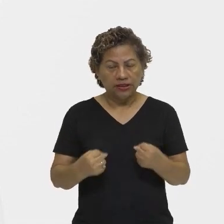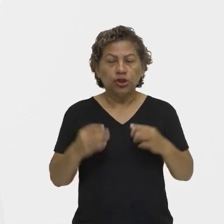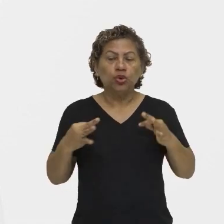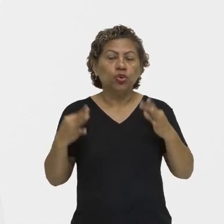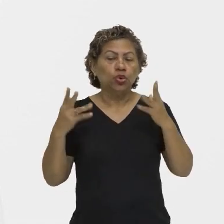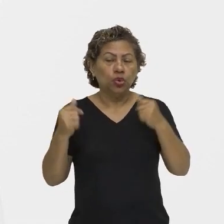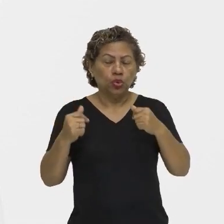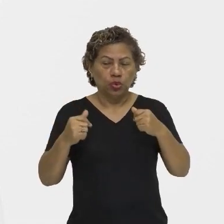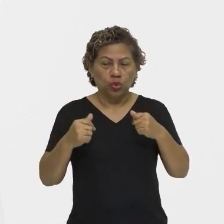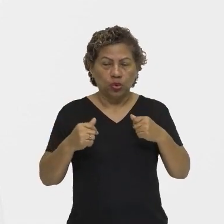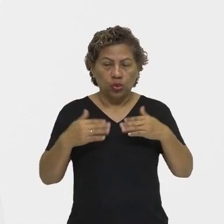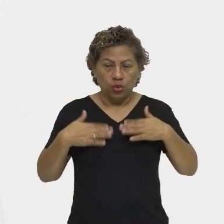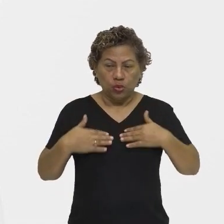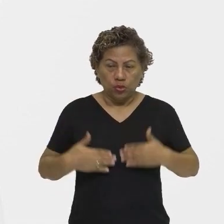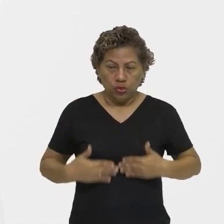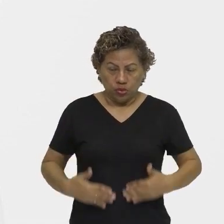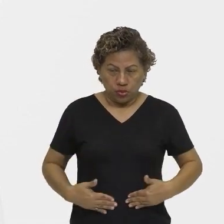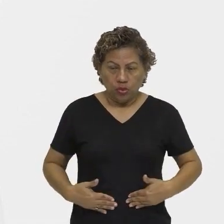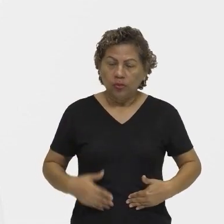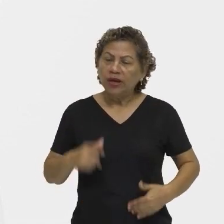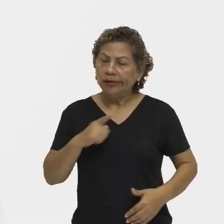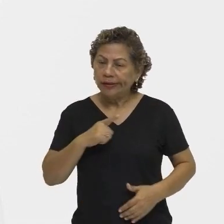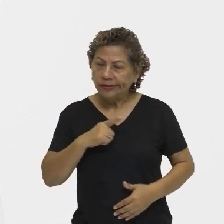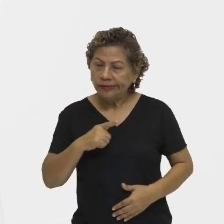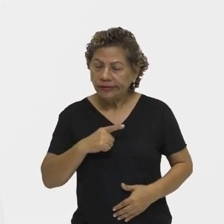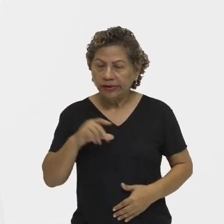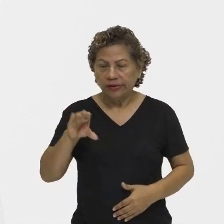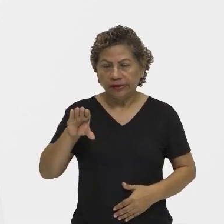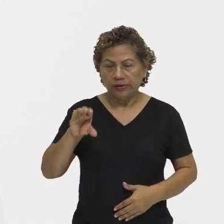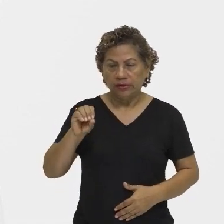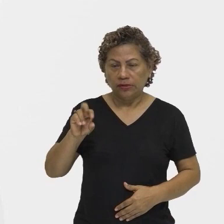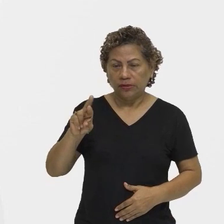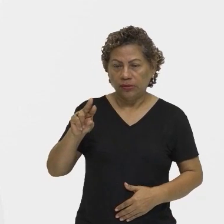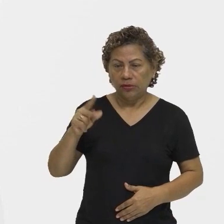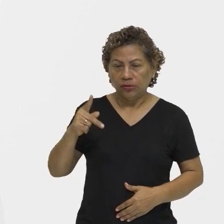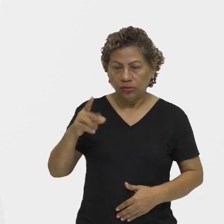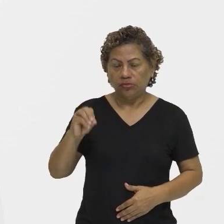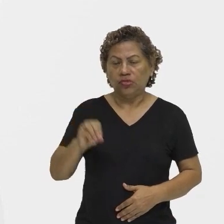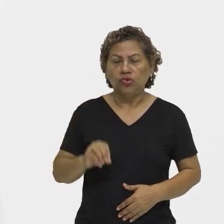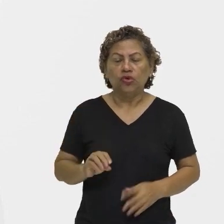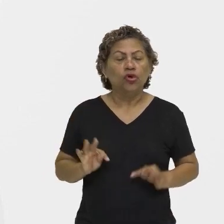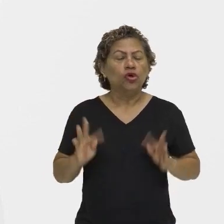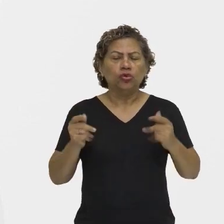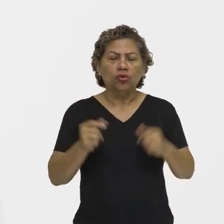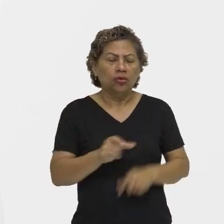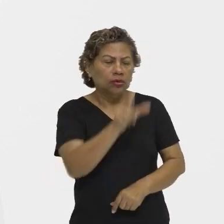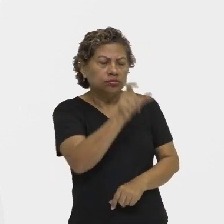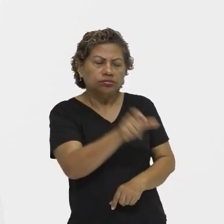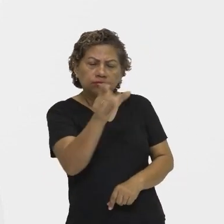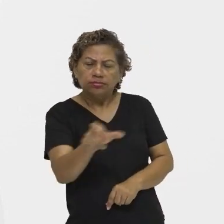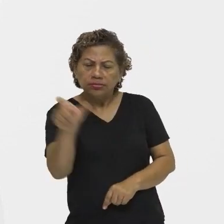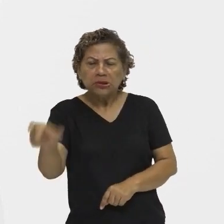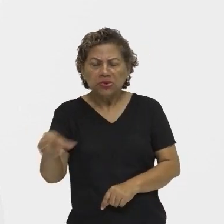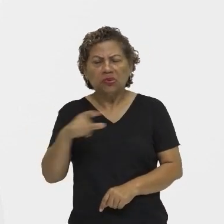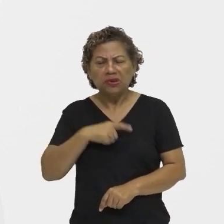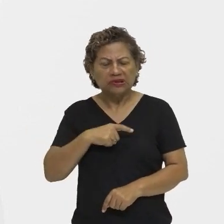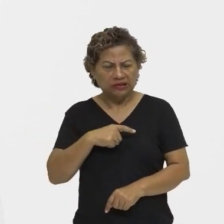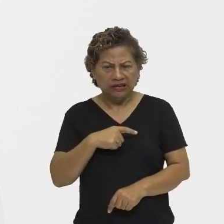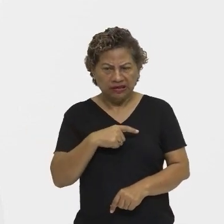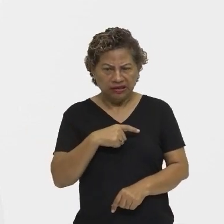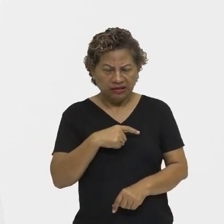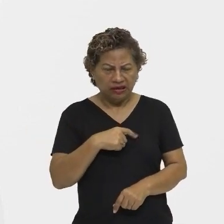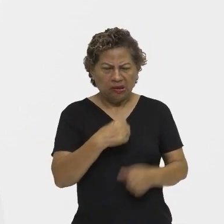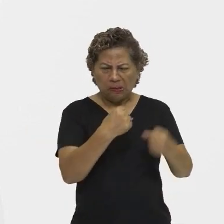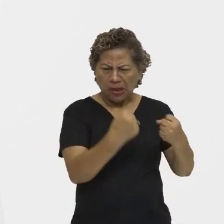ter. Você não consegue encontrar nenhum corpo na natureza que não tenha massa. Mas você consegue encontrar corpos que não